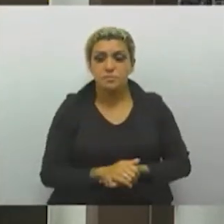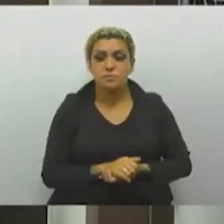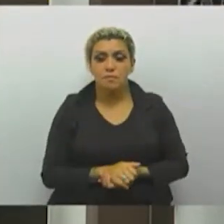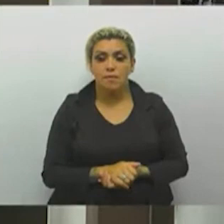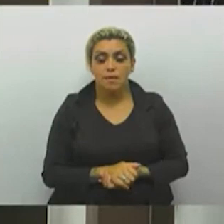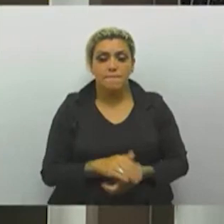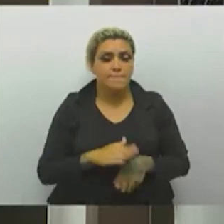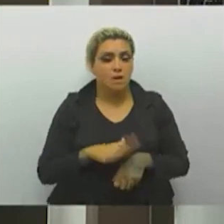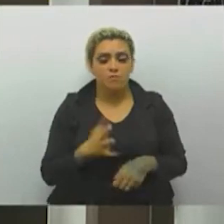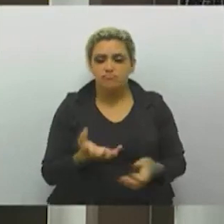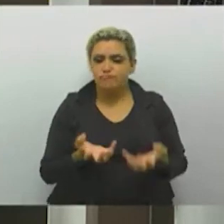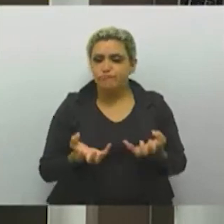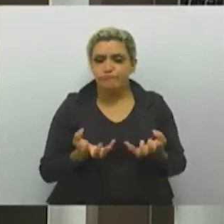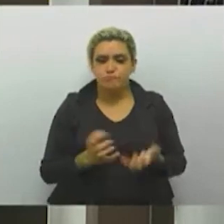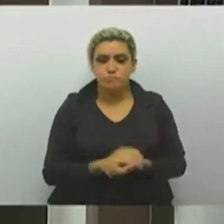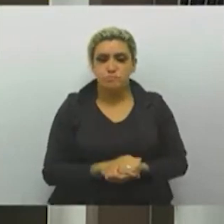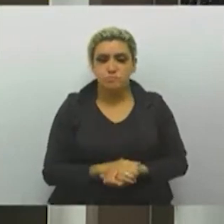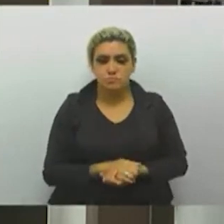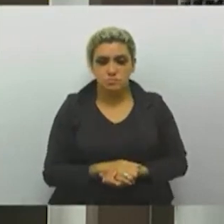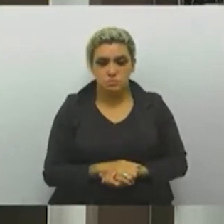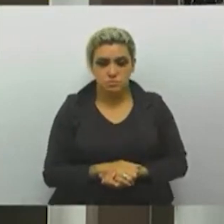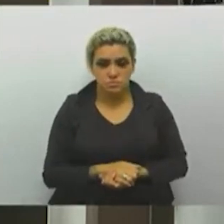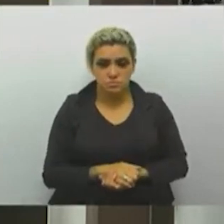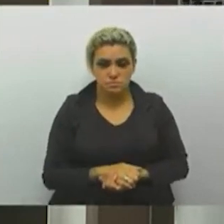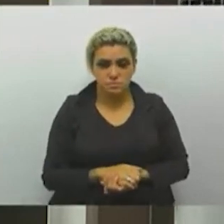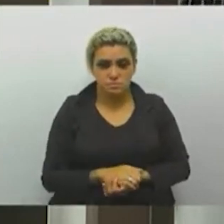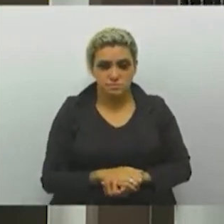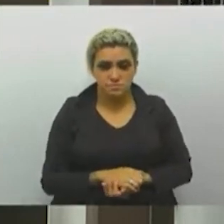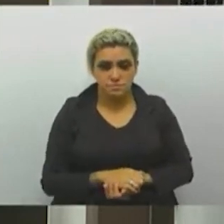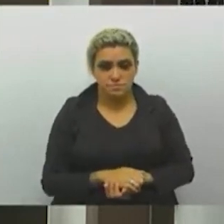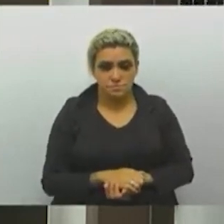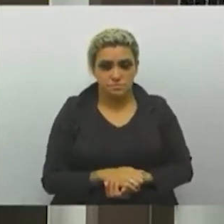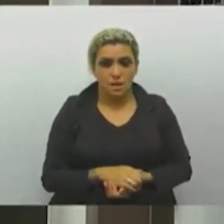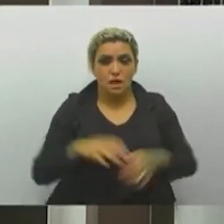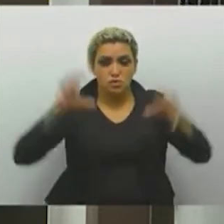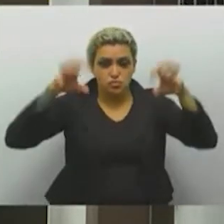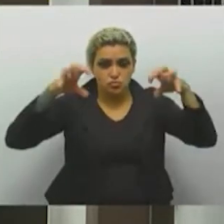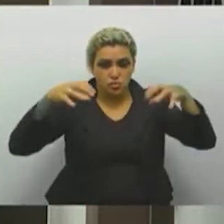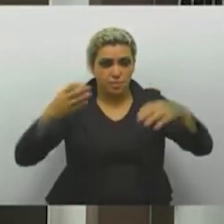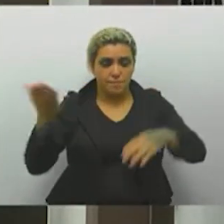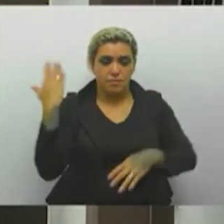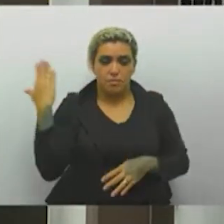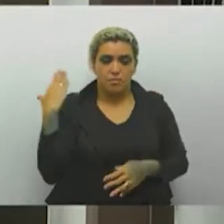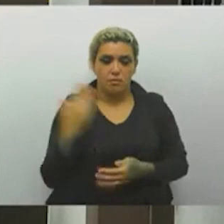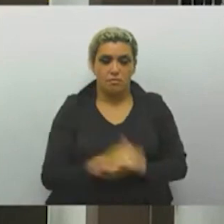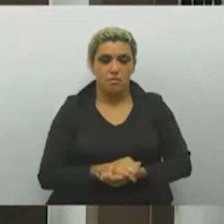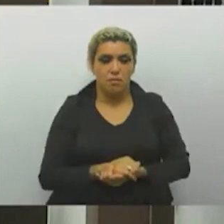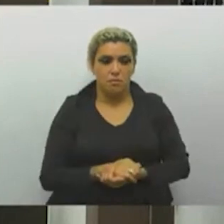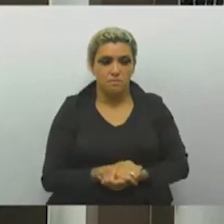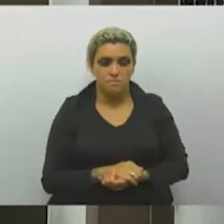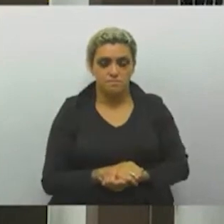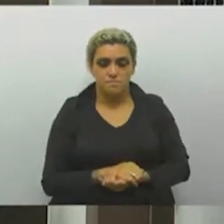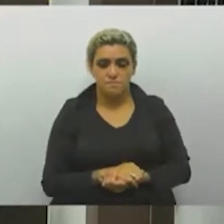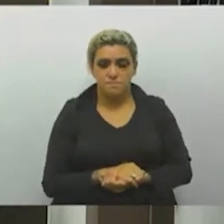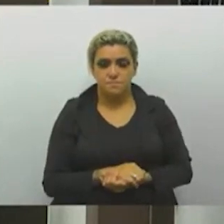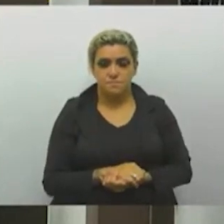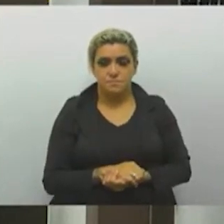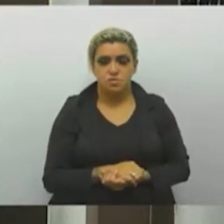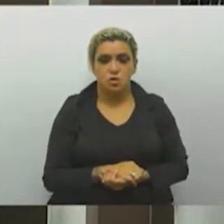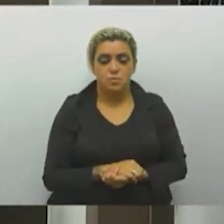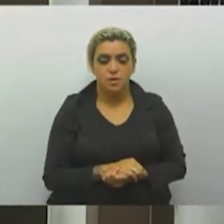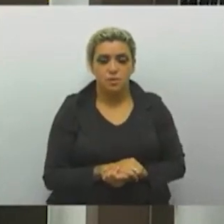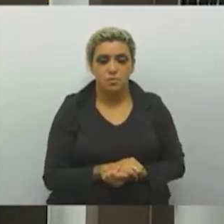eles mais querem nesse momento Porque nas chuvas passadas realmente não só o Pontal como outros